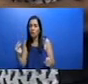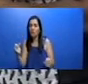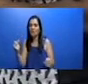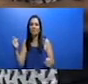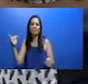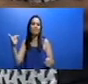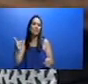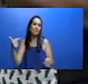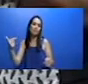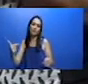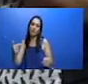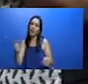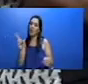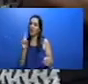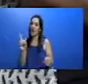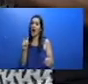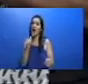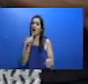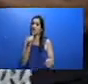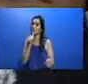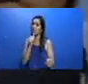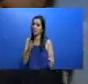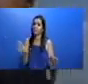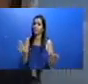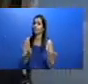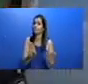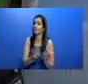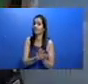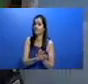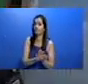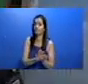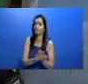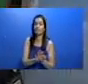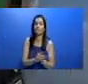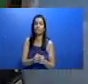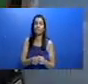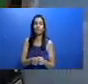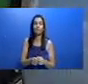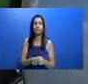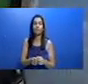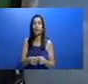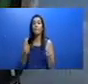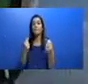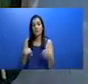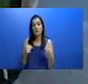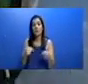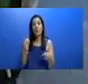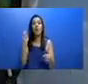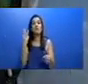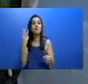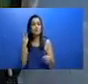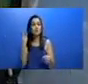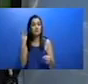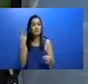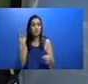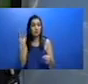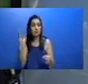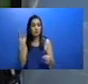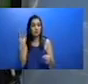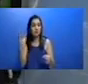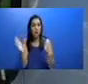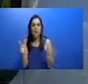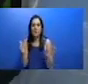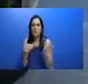aqui, ela já gastou R$ 22,00. Eu ainda não cheguei no 33, tá? Quando eu chegar no 33,